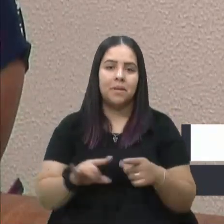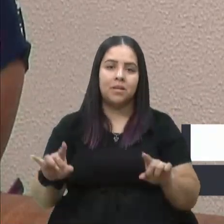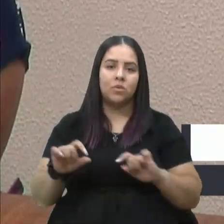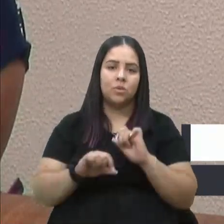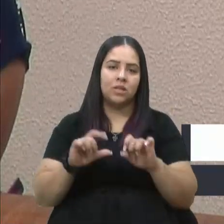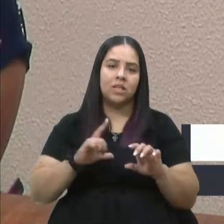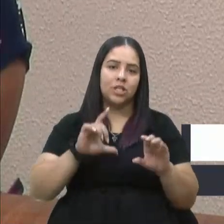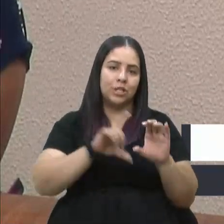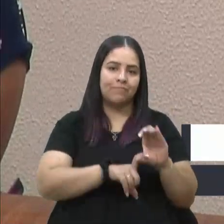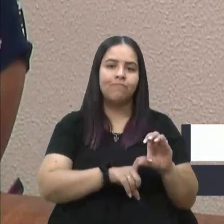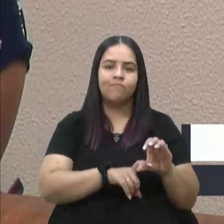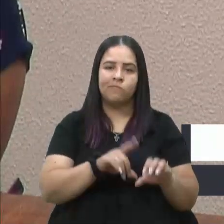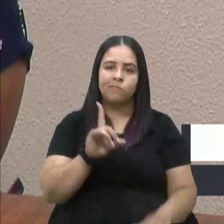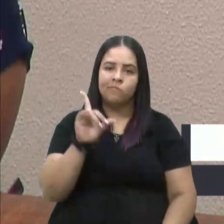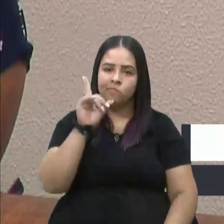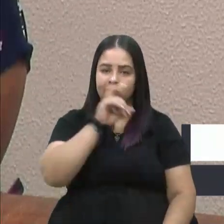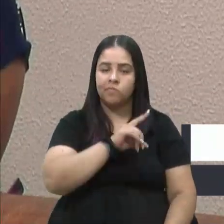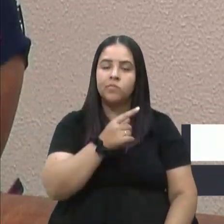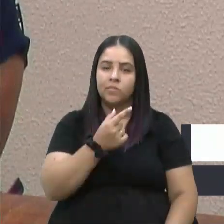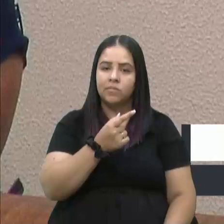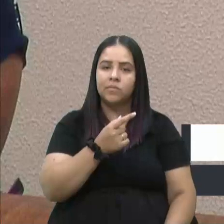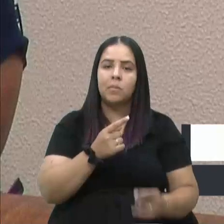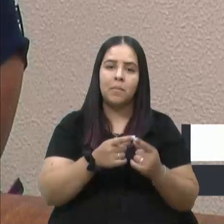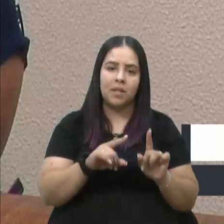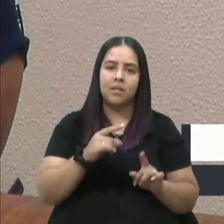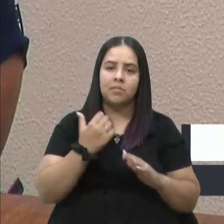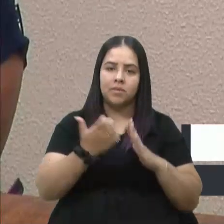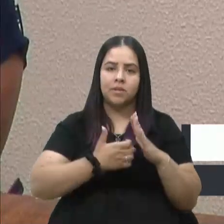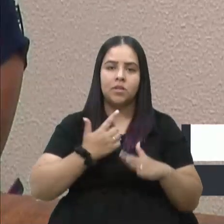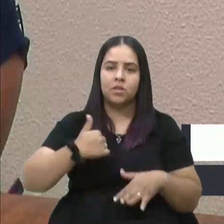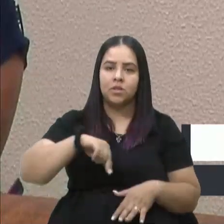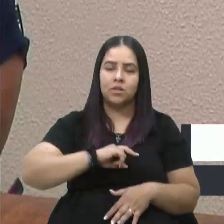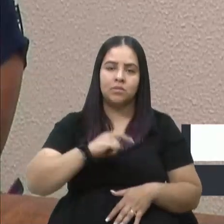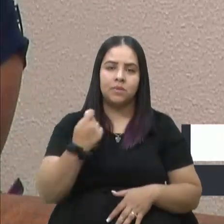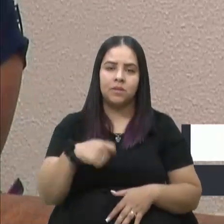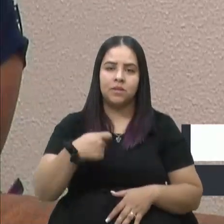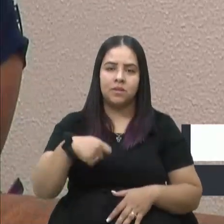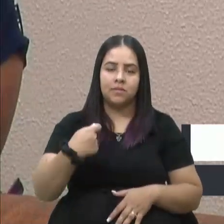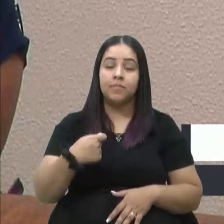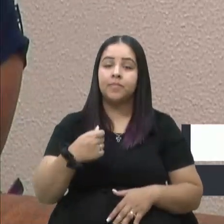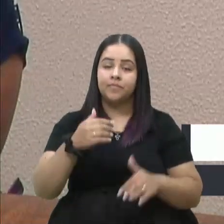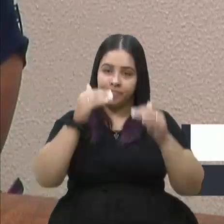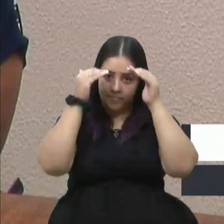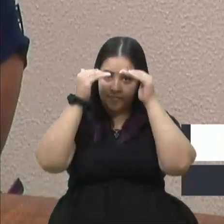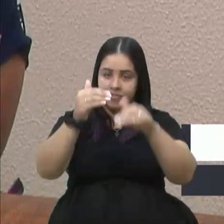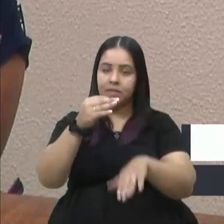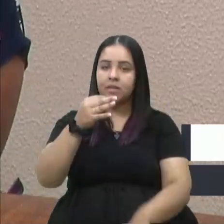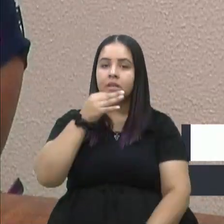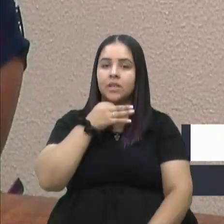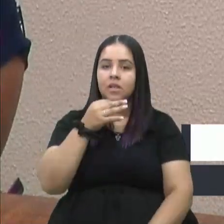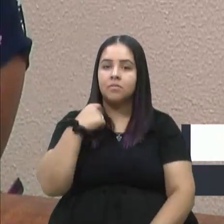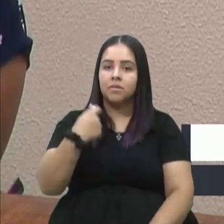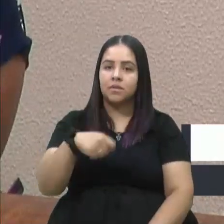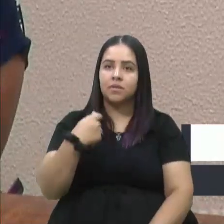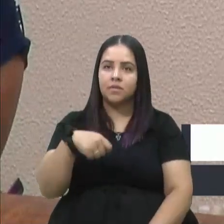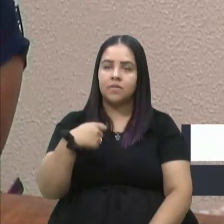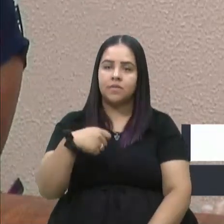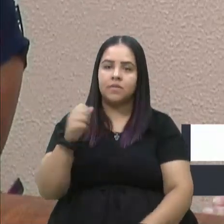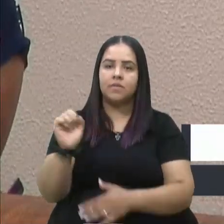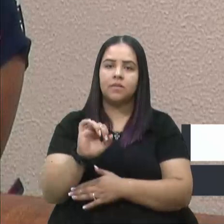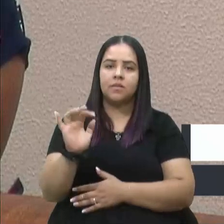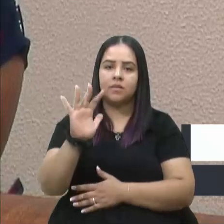dívidas fica bem complicado. Mas é uma empresa que a gente tem que respeitar e Caxias do Sul tem que valorizar. Tempo, vereador.